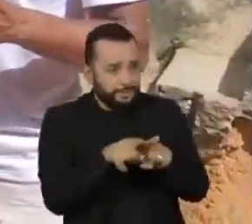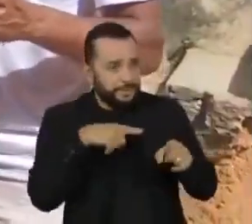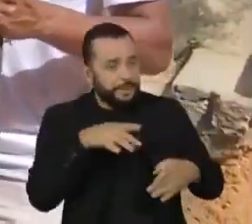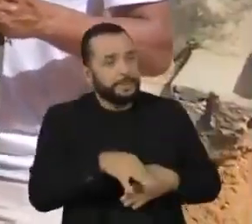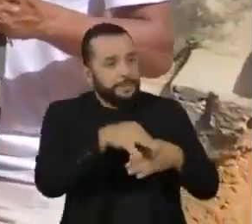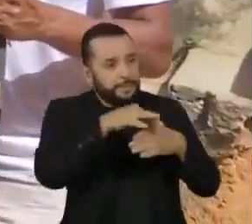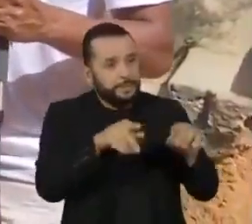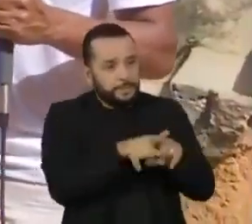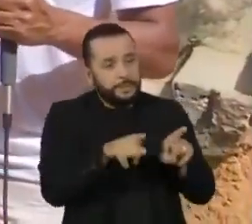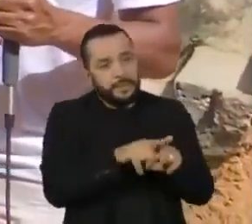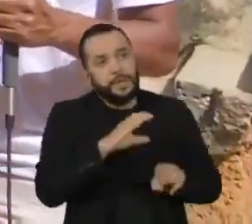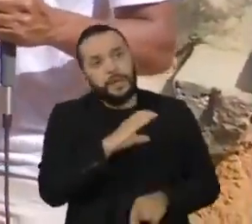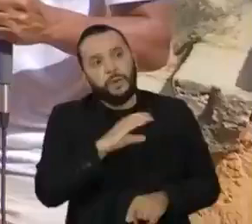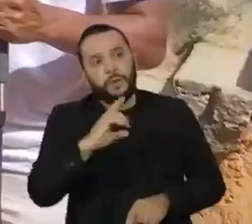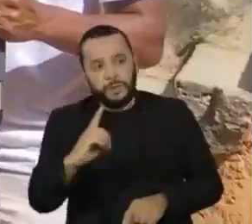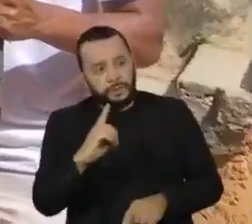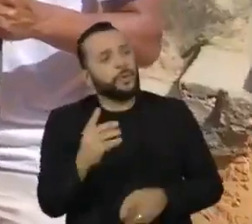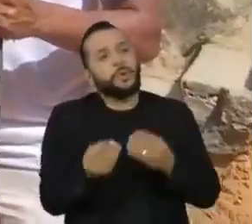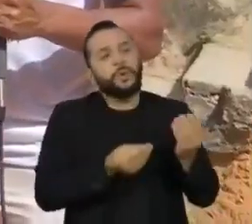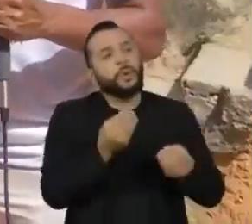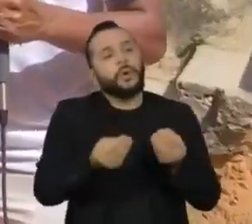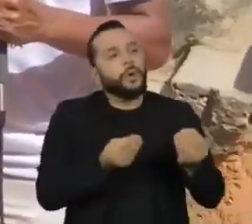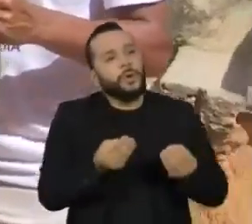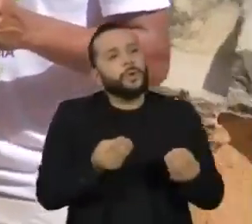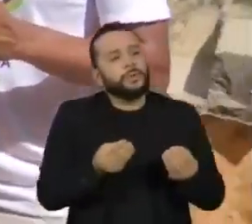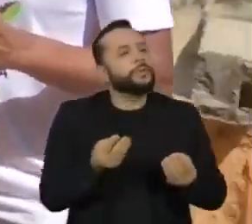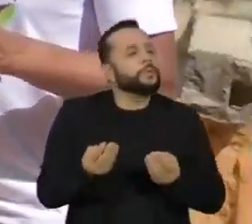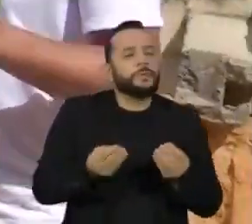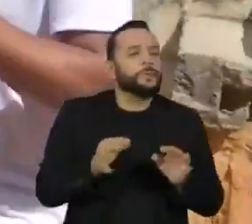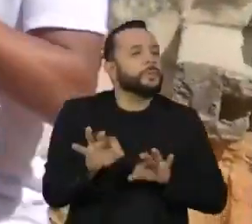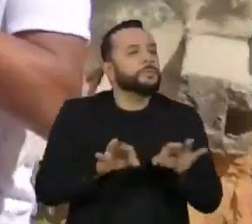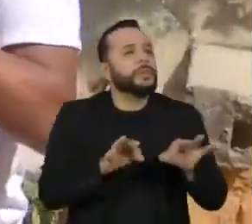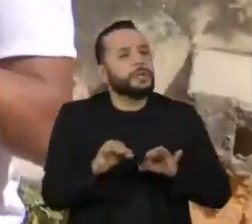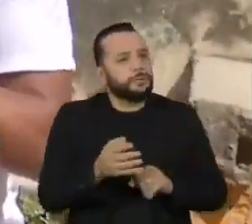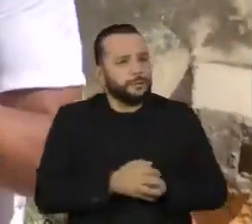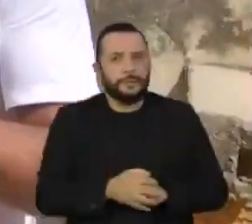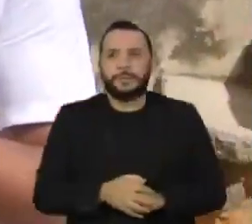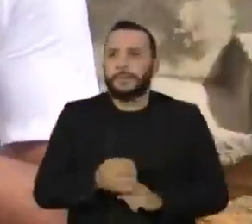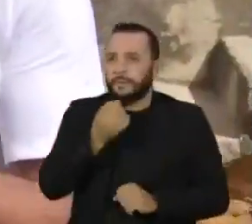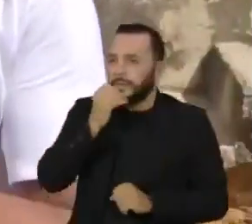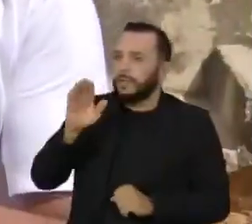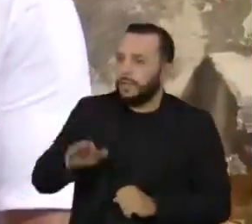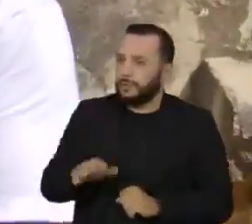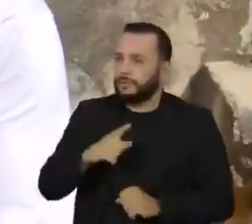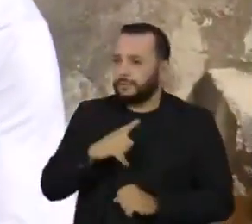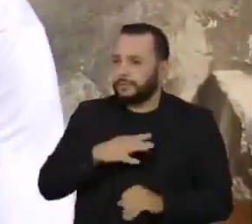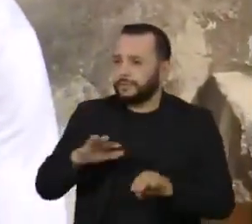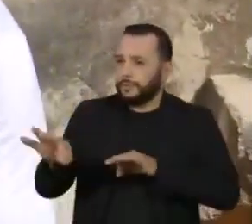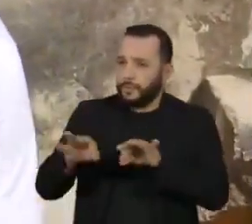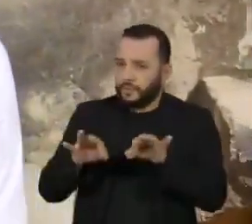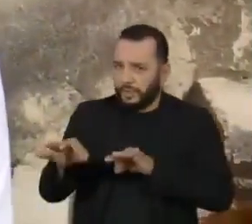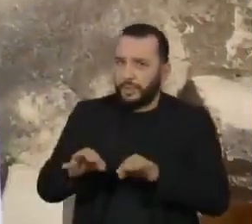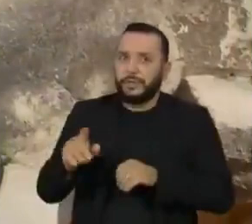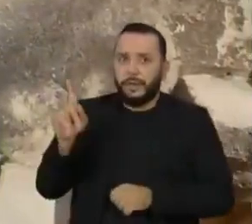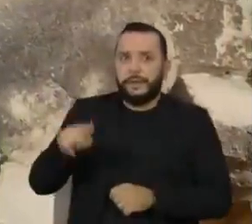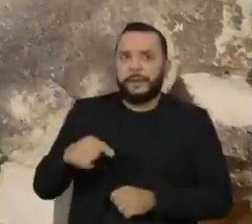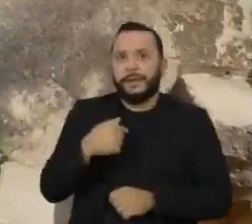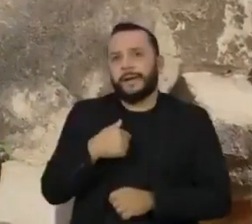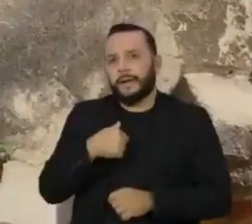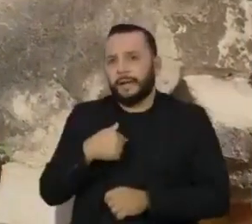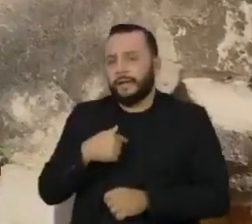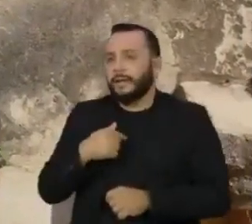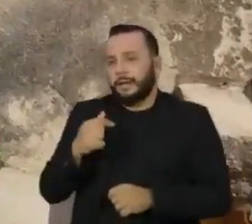e coordenador do Brasilândia Cabeção. Conta pra gente o que é o projeto. Boa tarde, Olegário. Boa tarde. O projeto Brasilândia Cabeção é